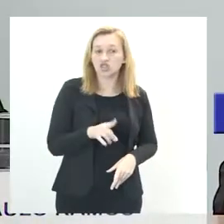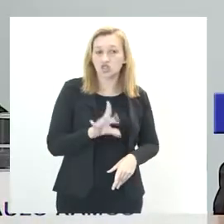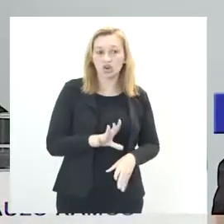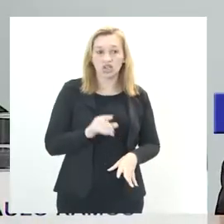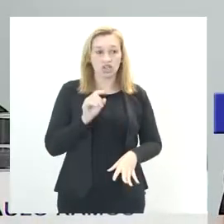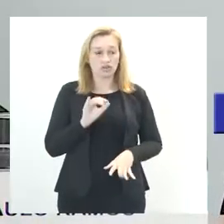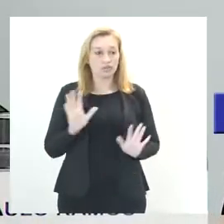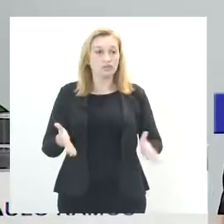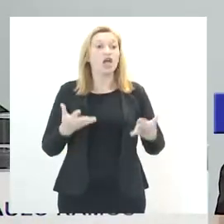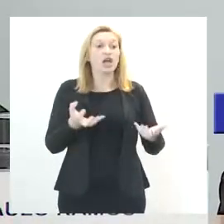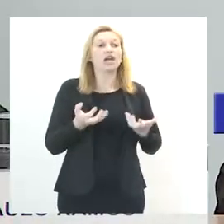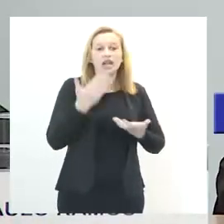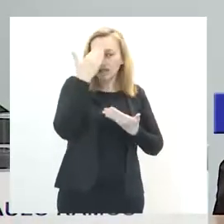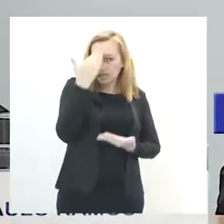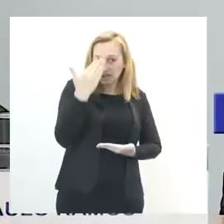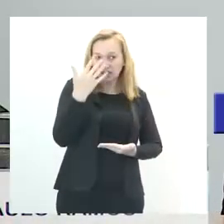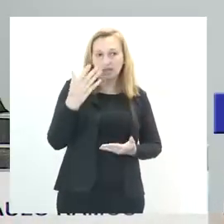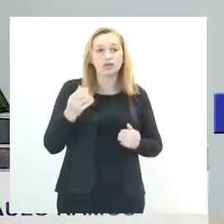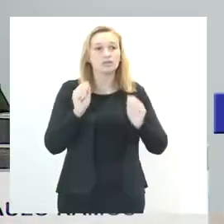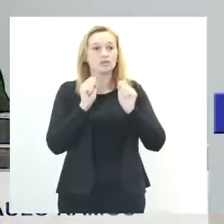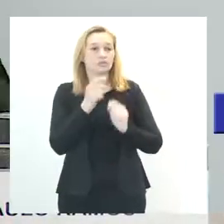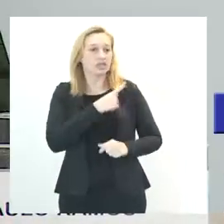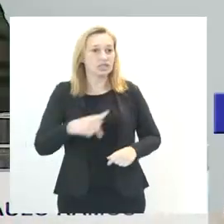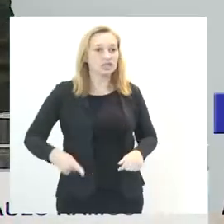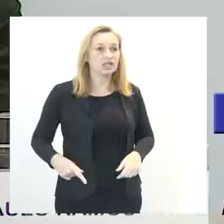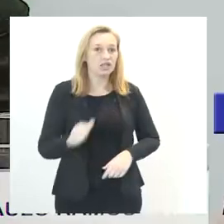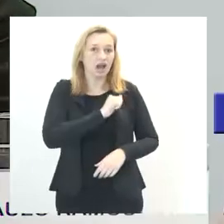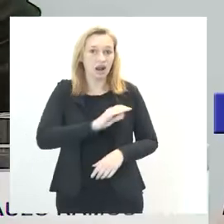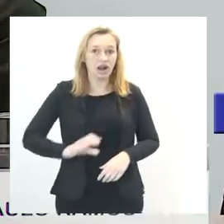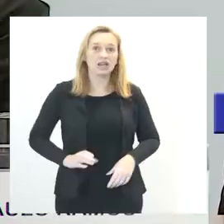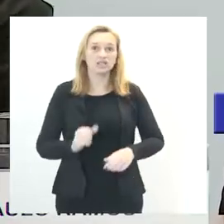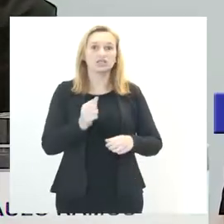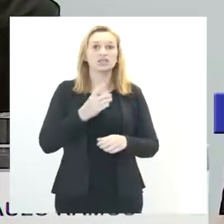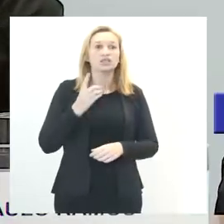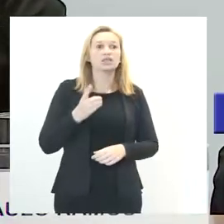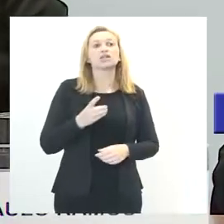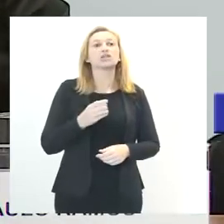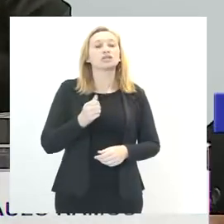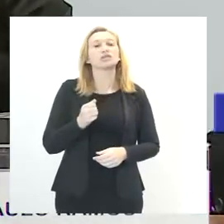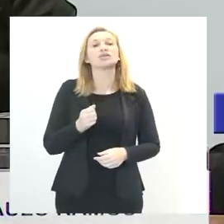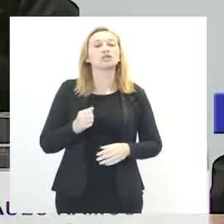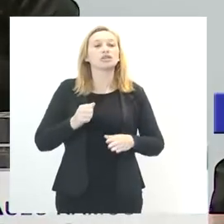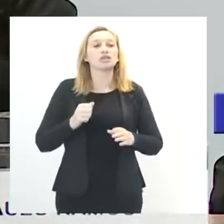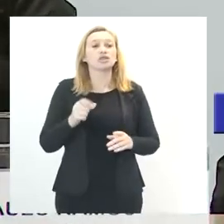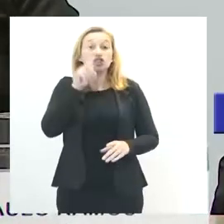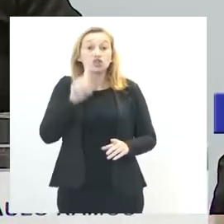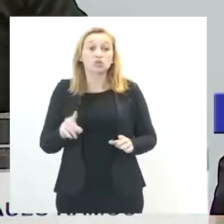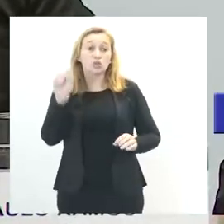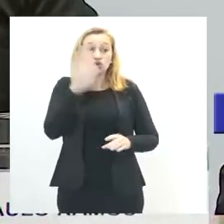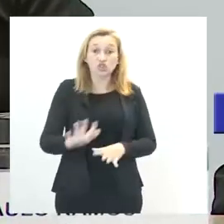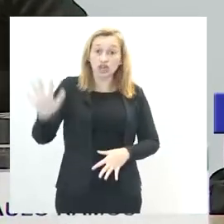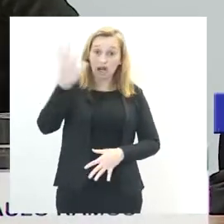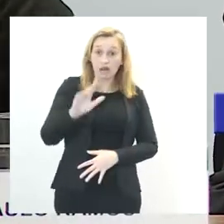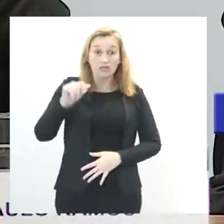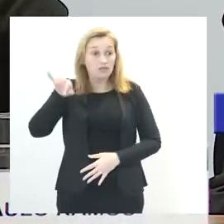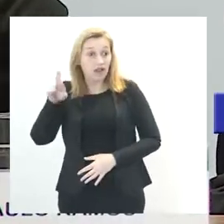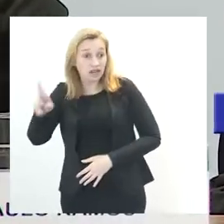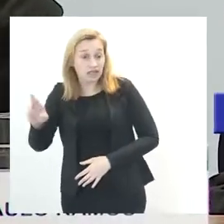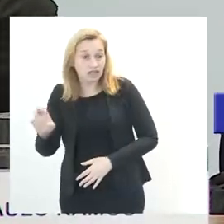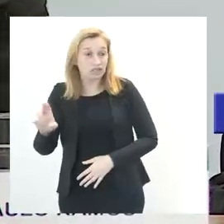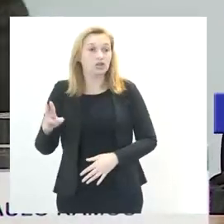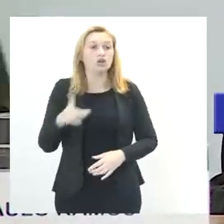Olha que eu vou agradecer ao presidente da alerj Deputado André Ceciliano ao diretor geral Wagner victer ao Renan Lacerda